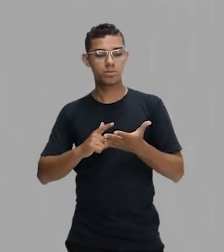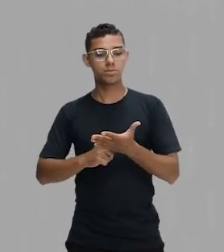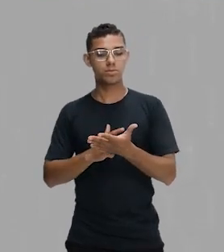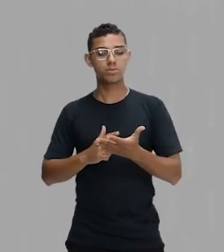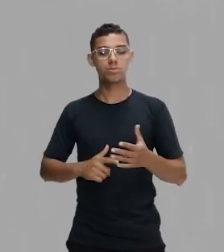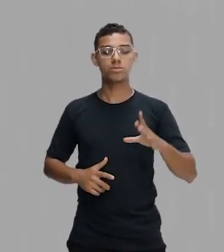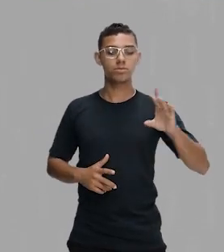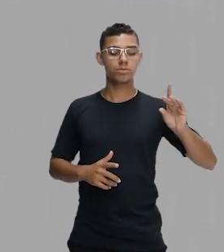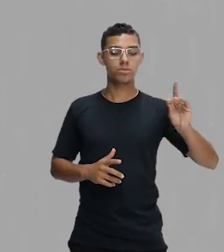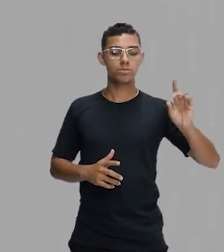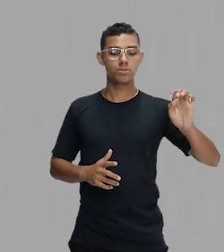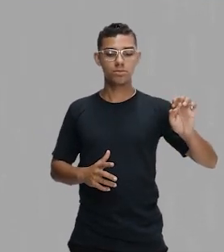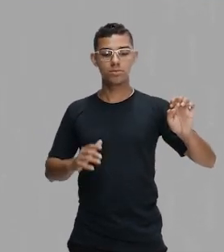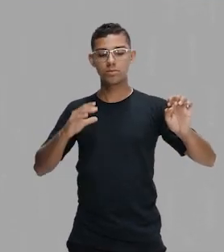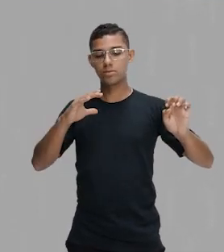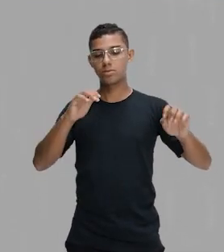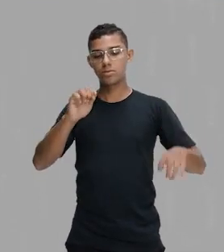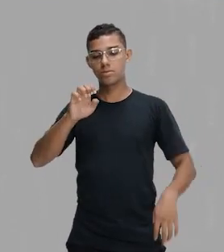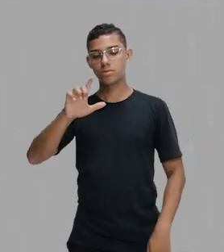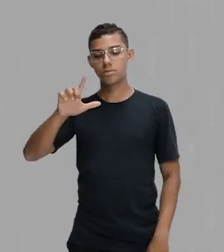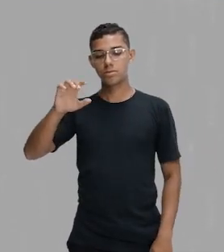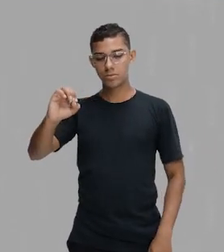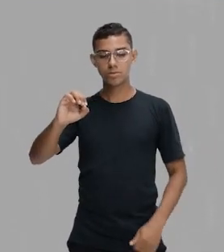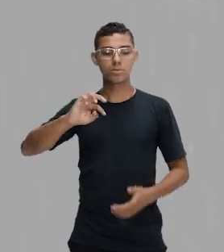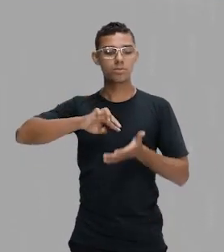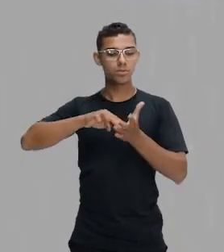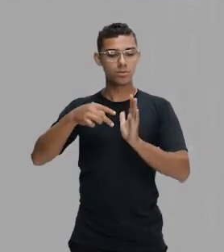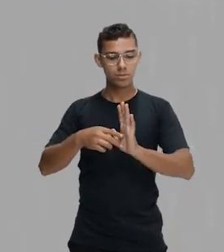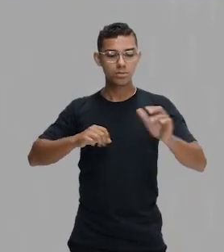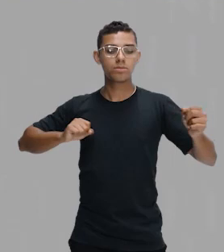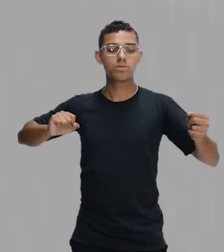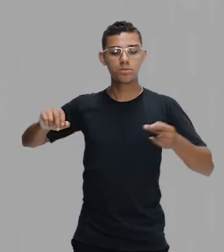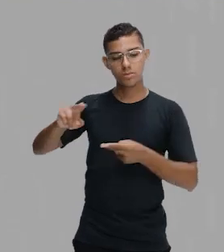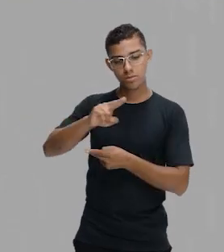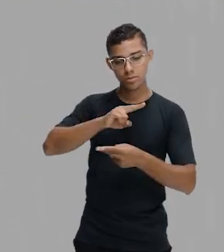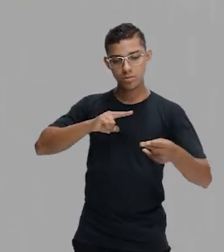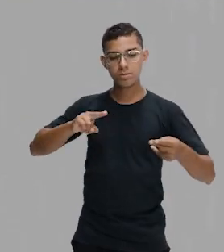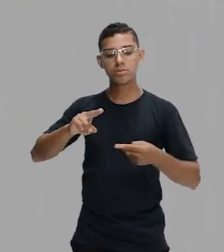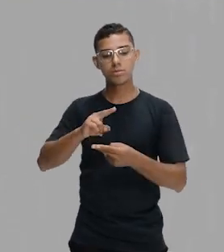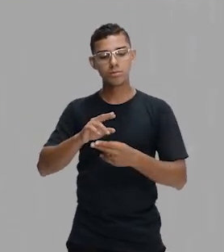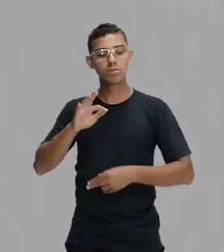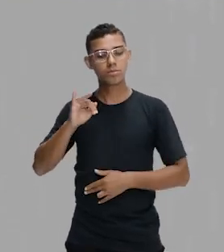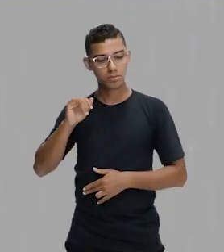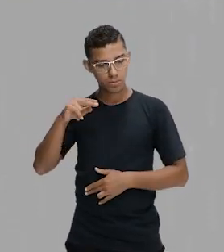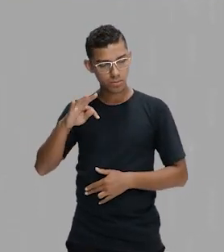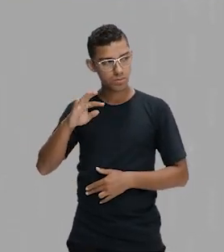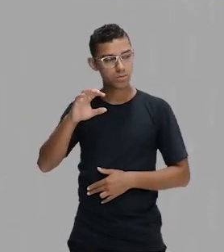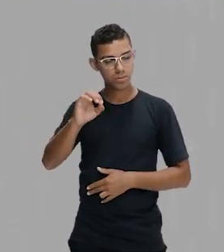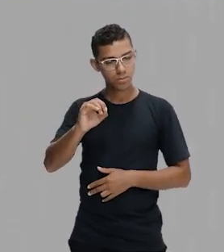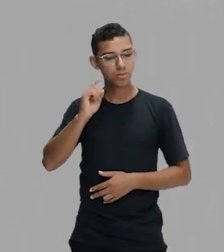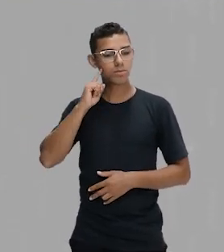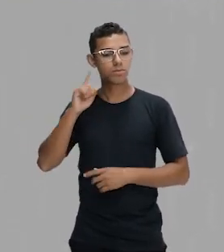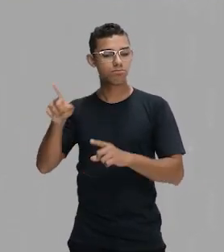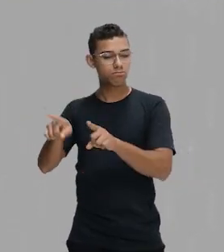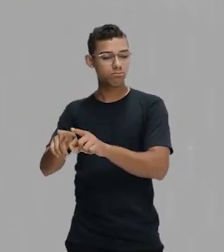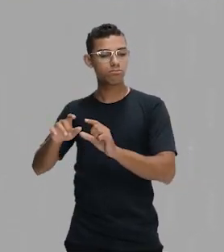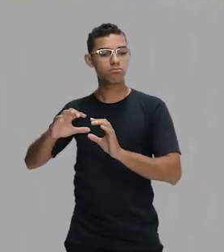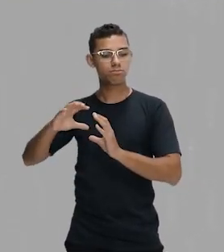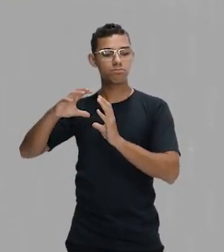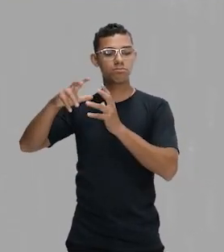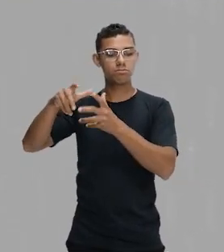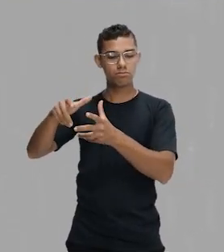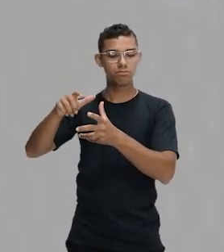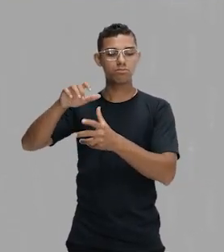Decaelo, que significa, né, universo é finito e esférico, ou não